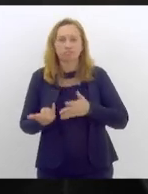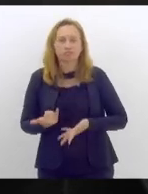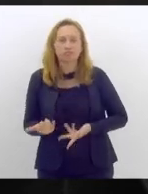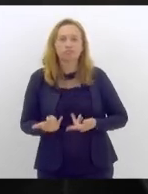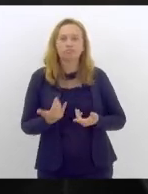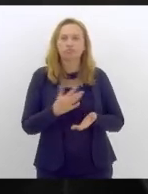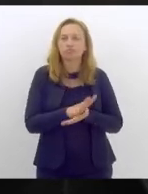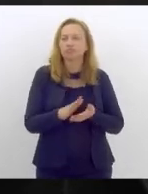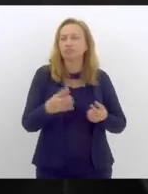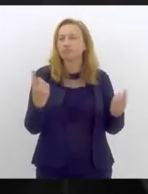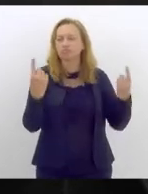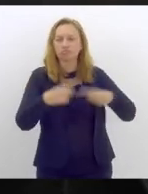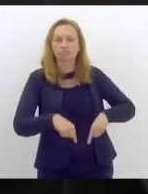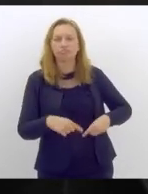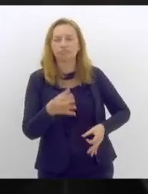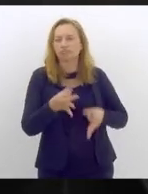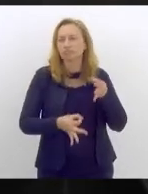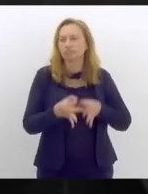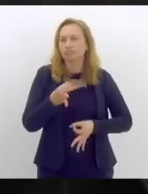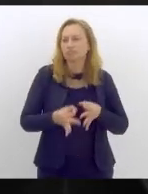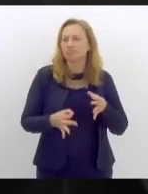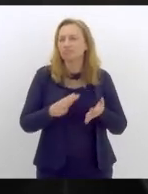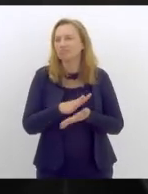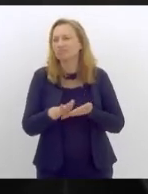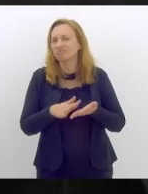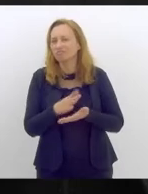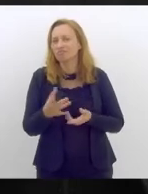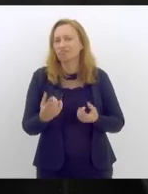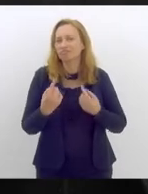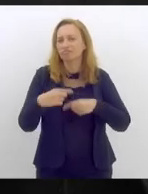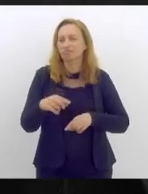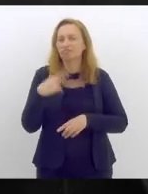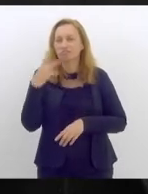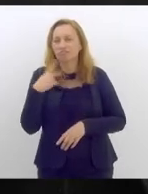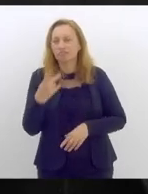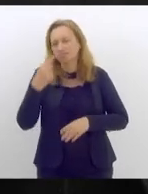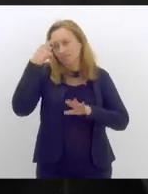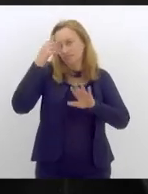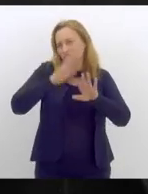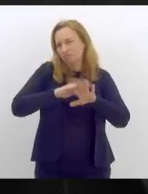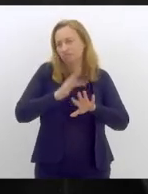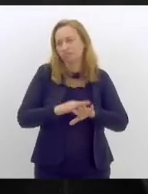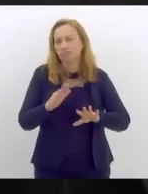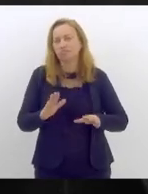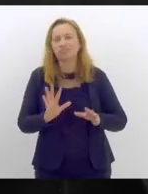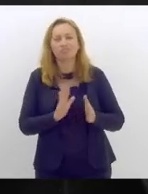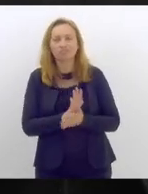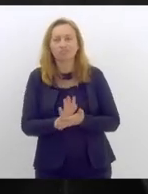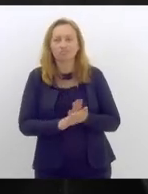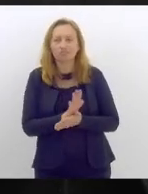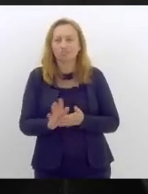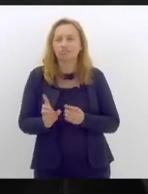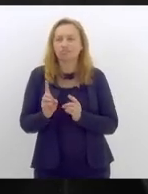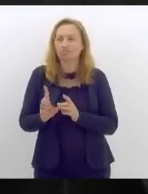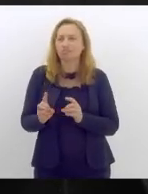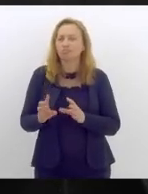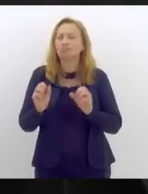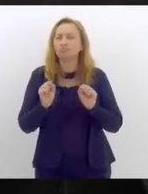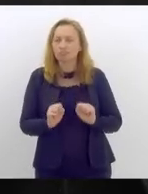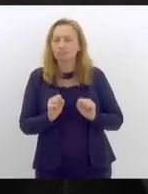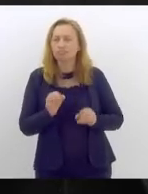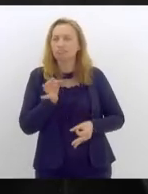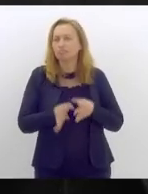disputa judicial nenhuma divergência política ou político partidária ou IDE doutrinária programática pode justificar